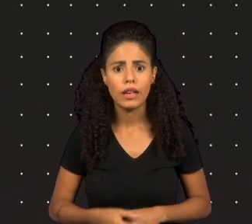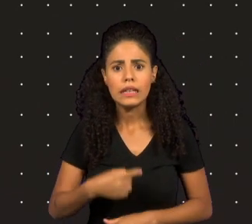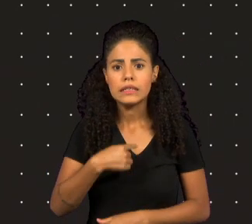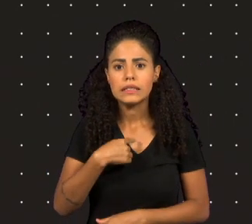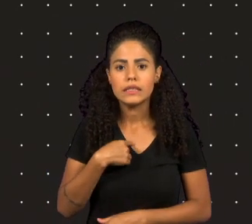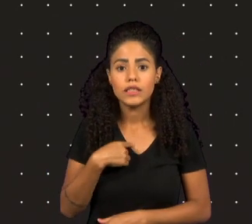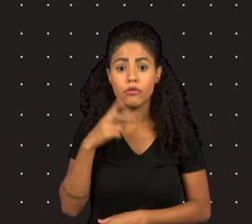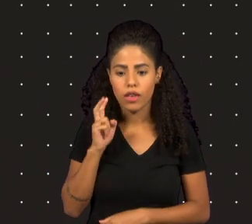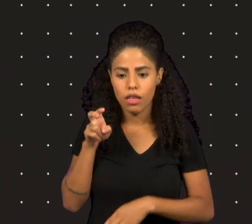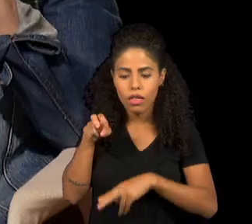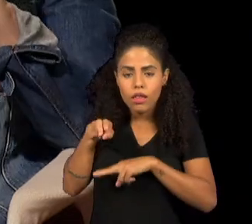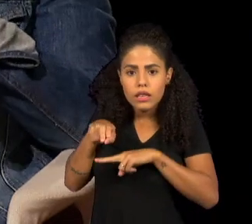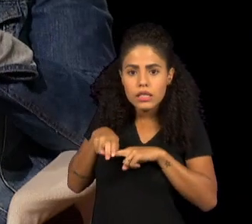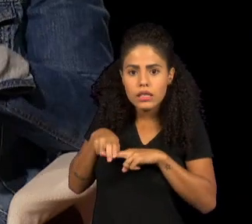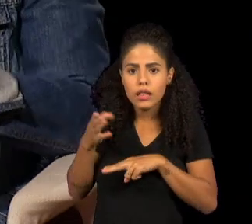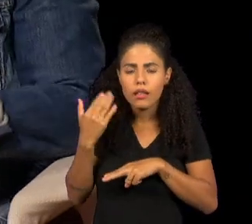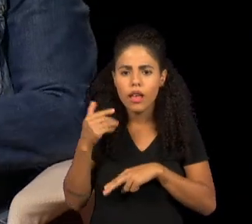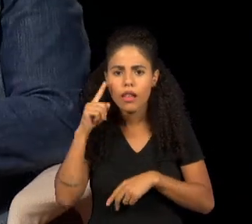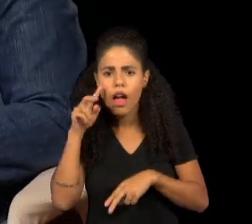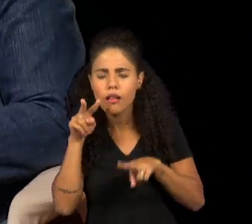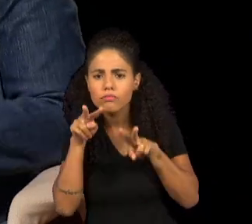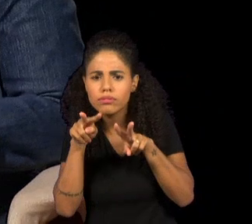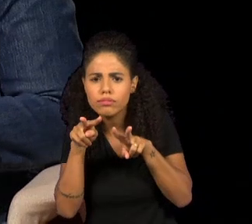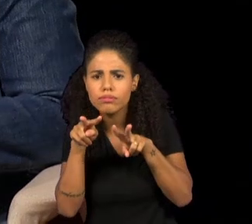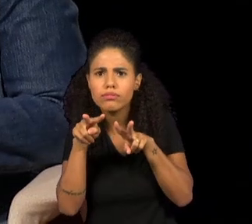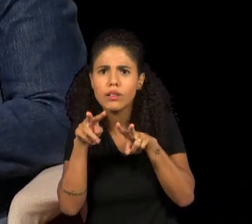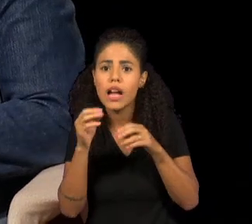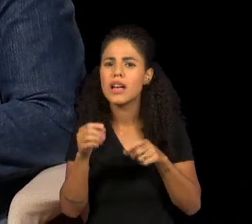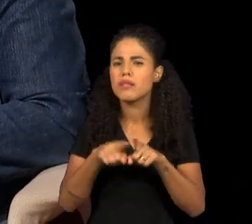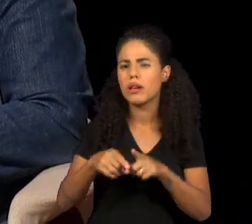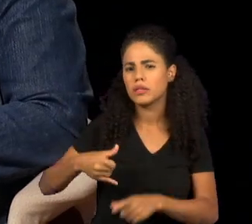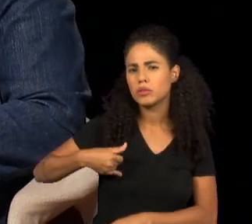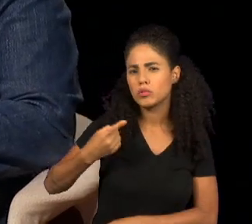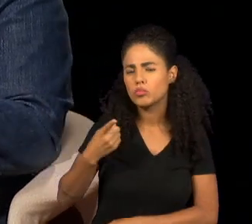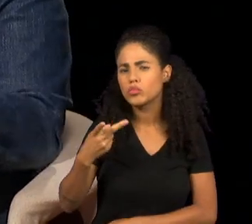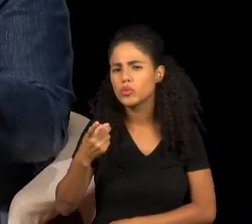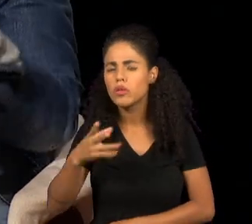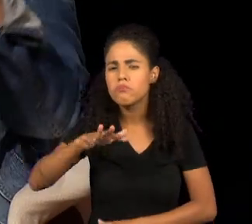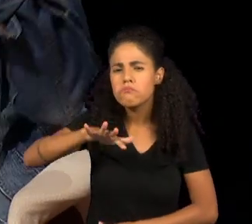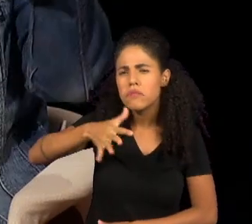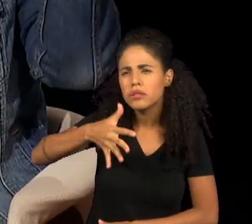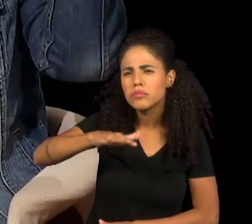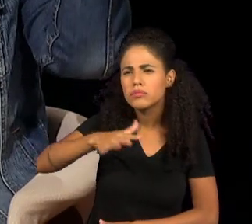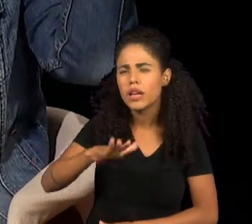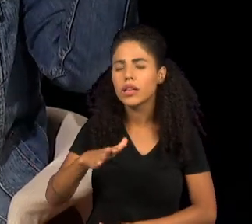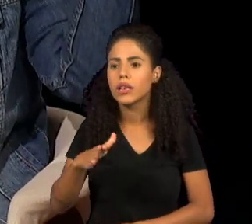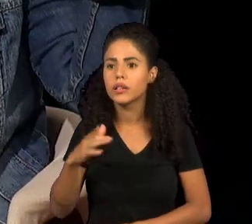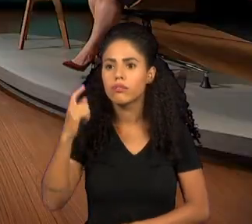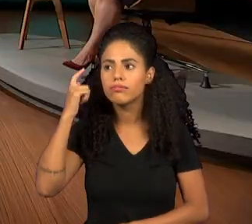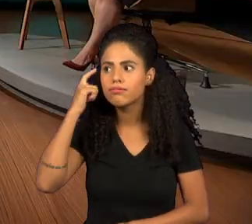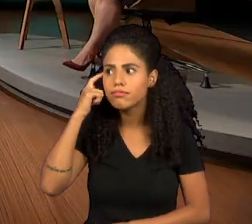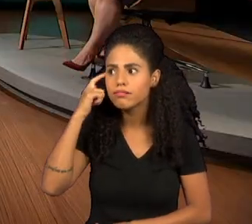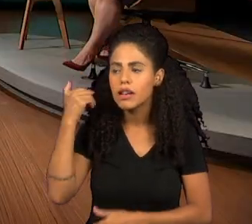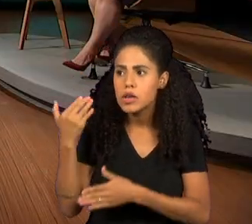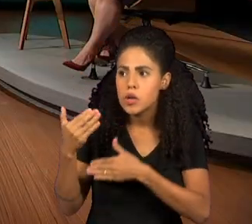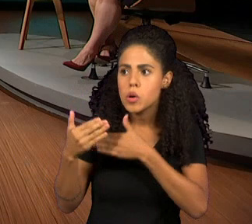tipo, escondida, assim, no clube, também com uns 12 anos de idade, e aquilo cresceu, assim, na